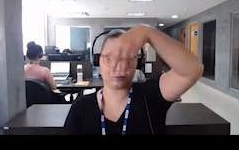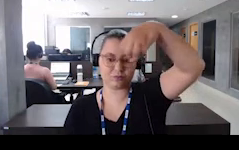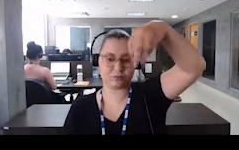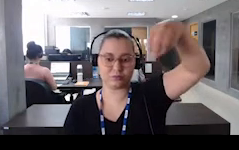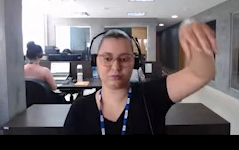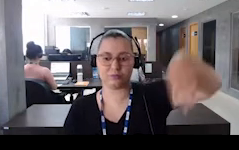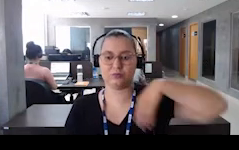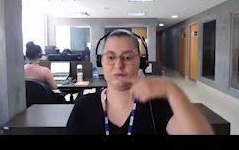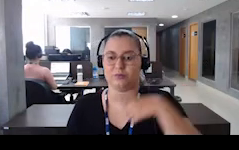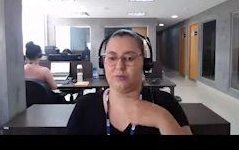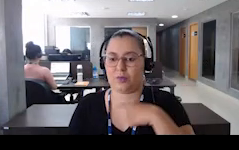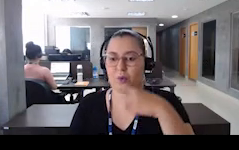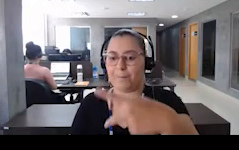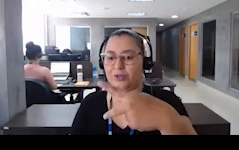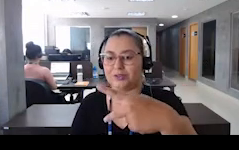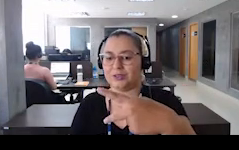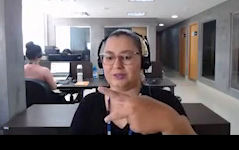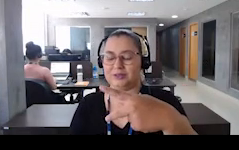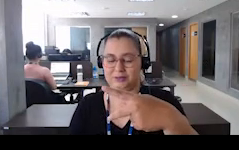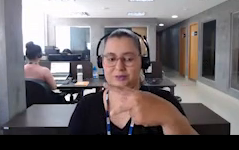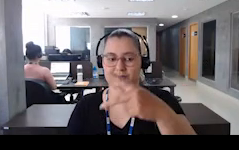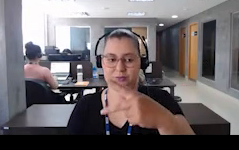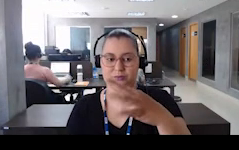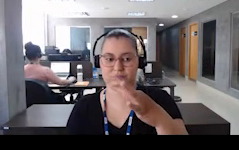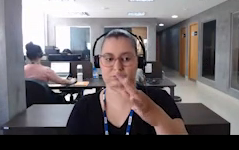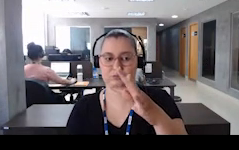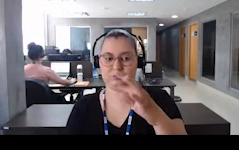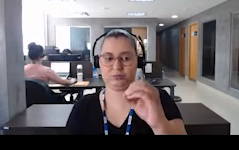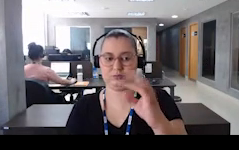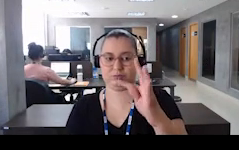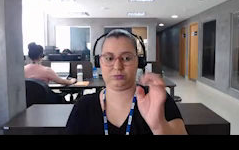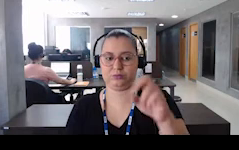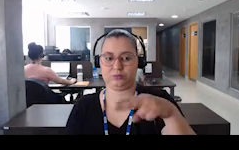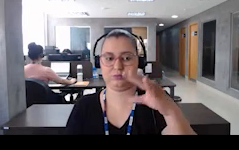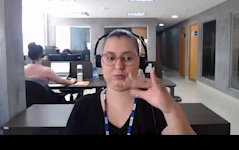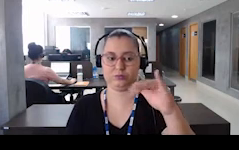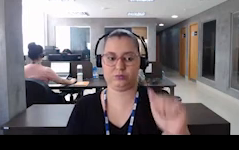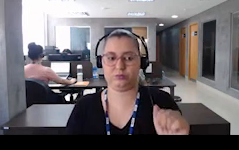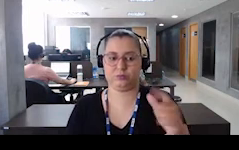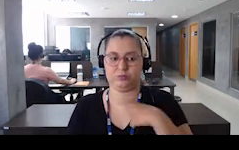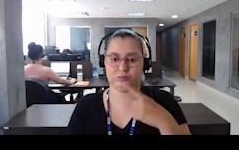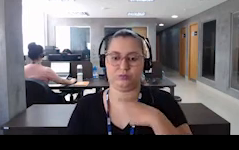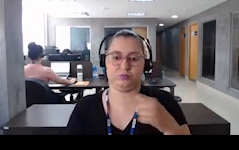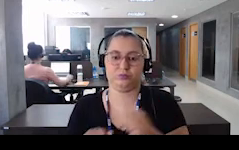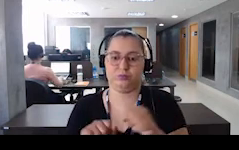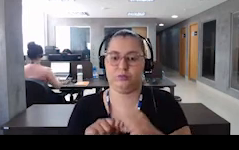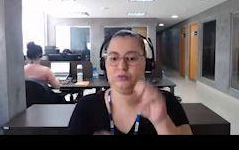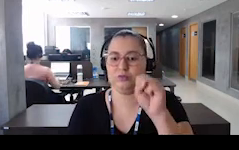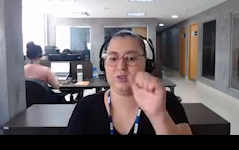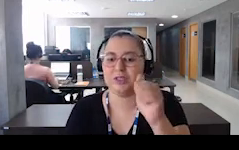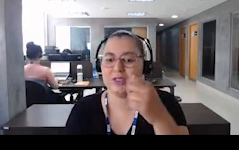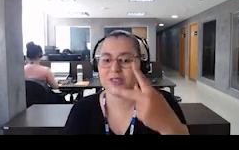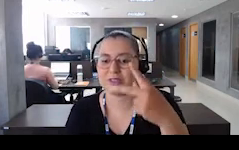lâmpadas que tem um valor de potência de 400 watts cada, tá vendo? Então a gente vai precisar disso aqui, ó, quando a gente for fazer